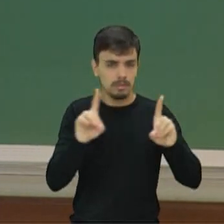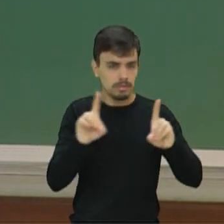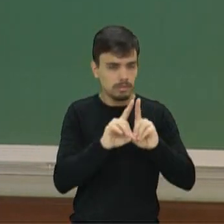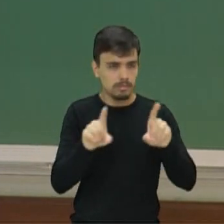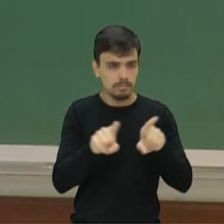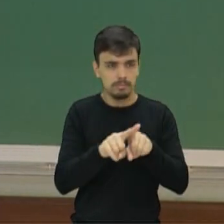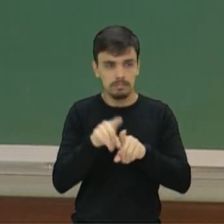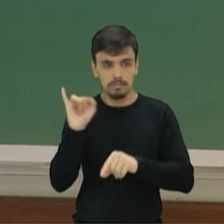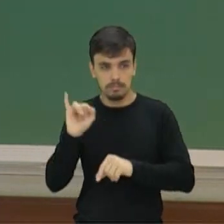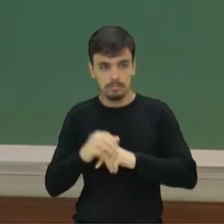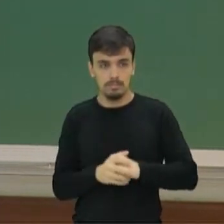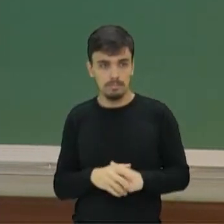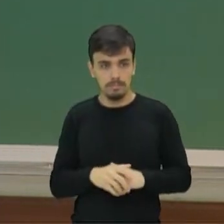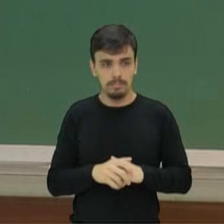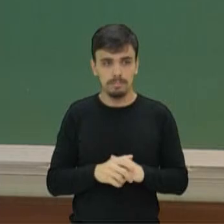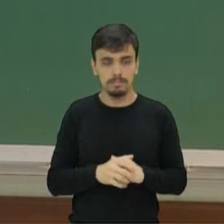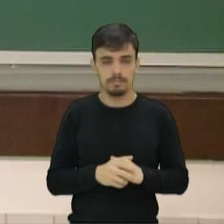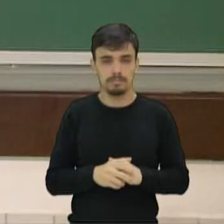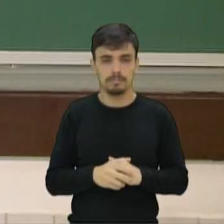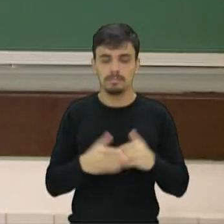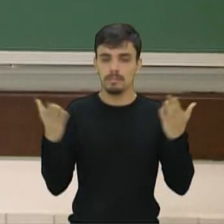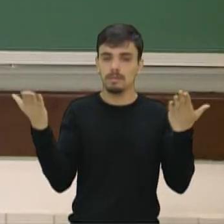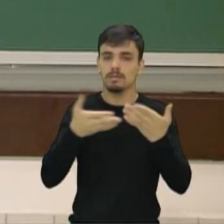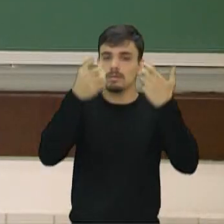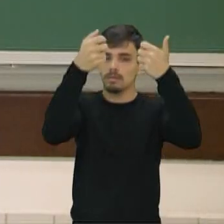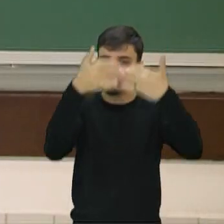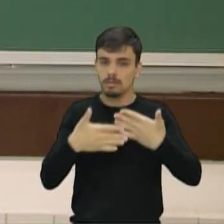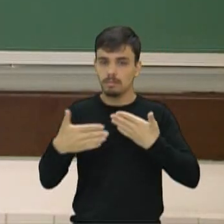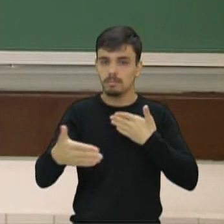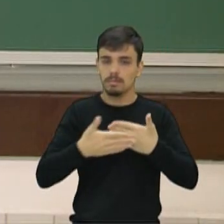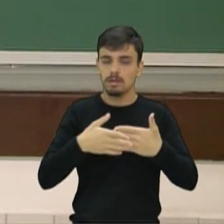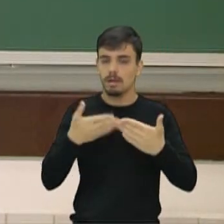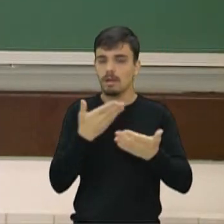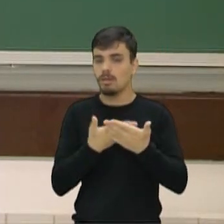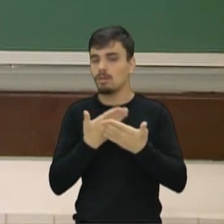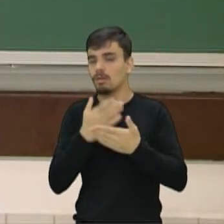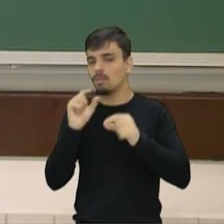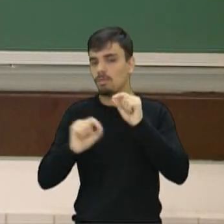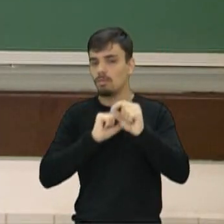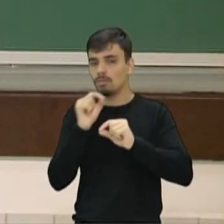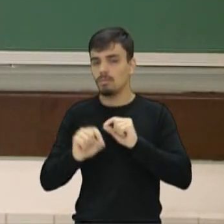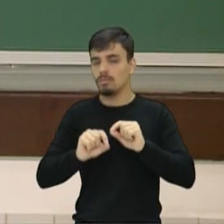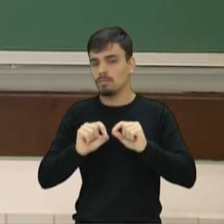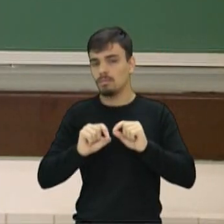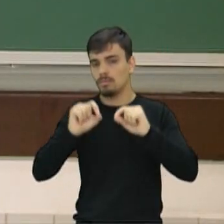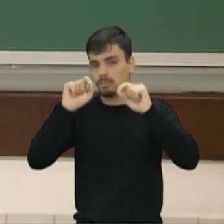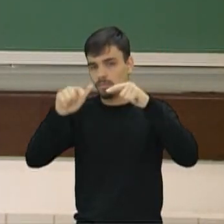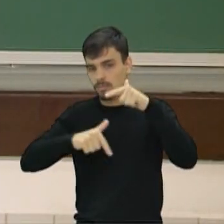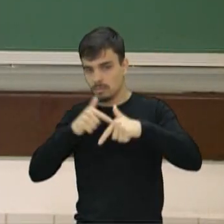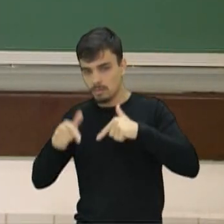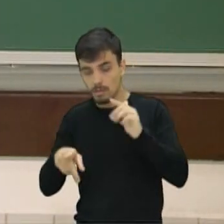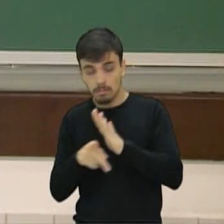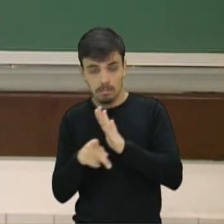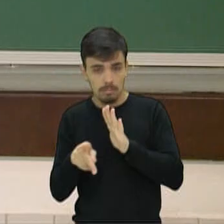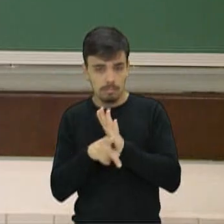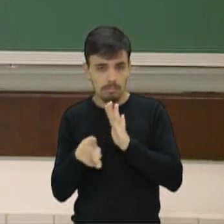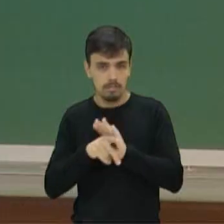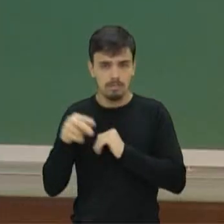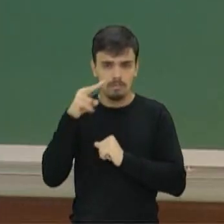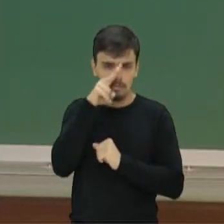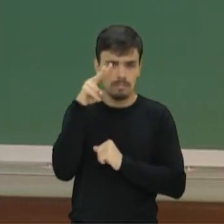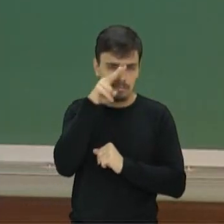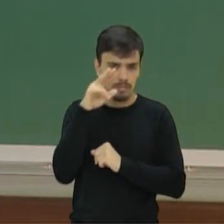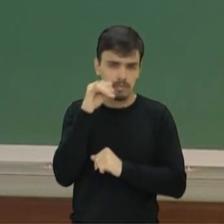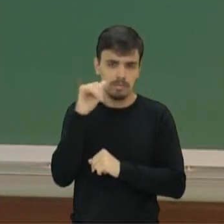é DDP, e agora eu vou falar, para a gente fechar essa aula, vou falar do trabalho da força elétrica. Lá